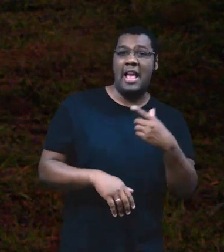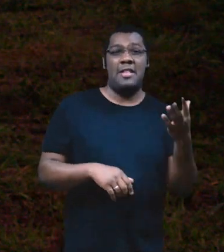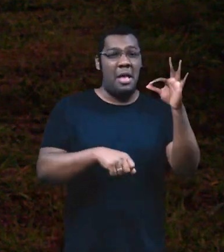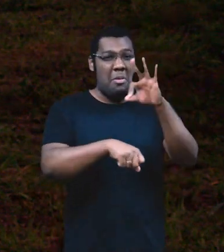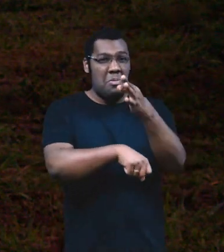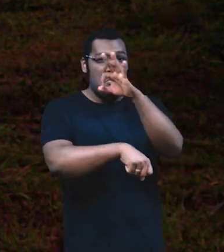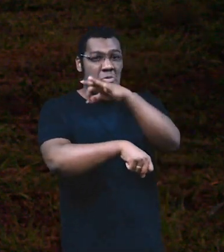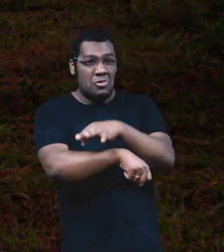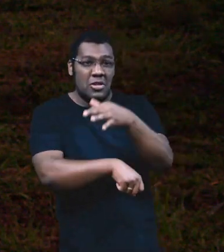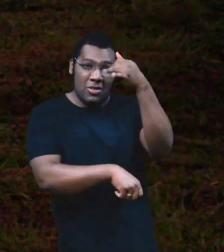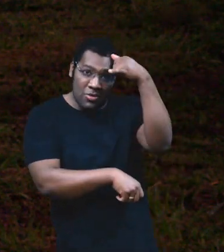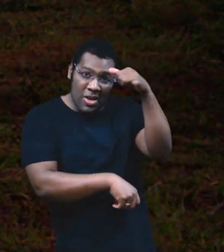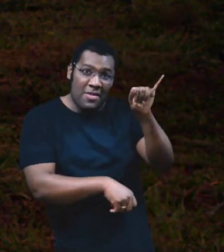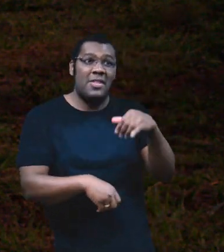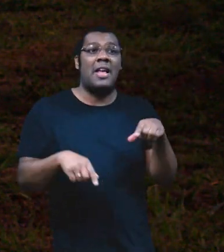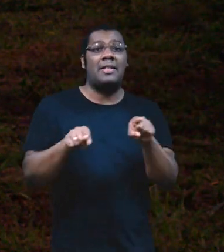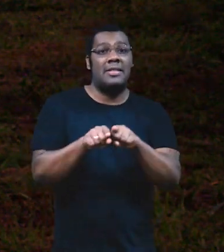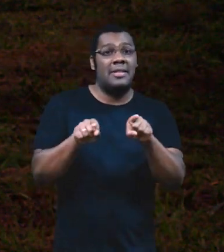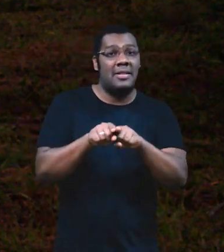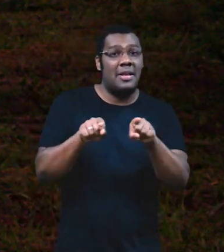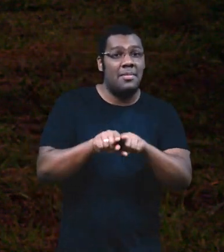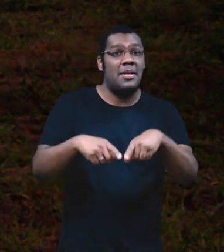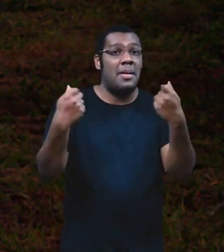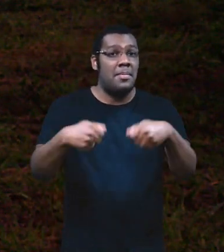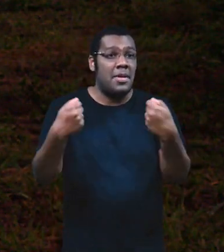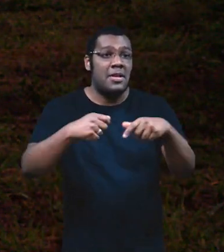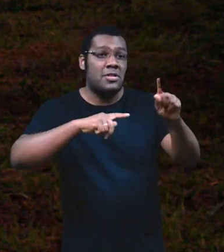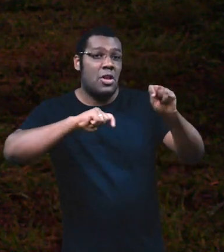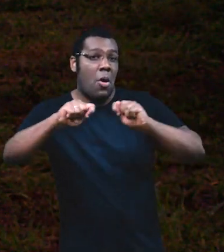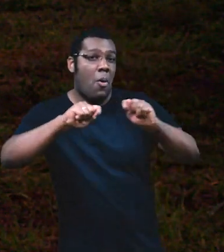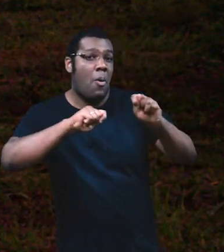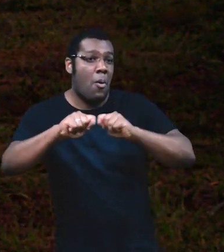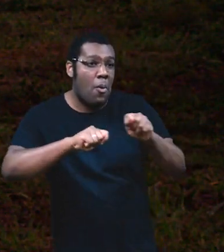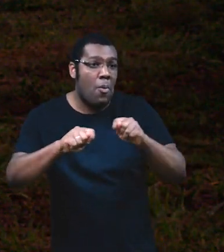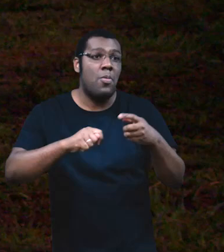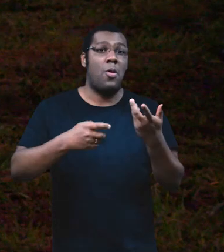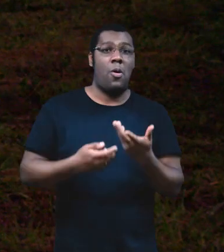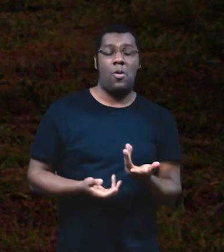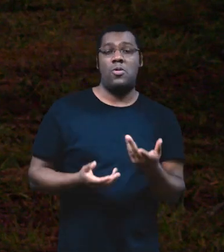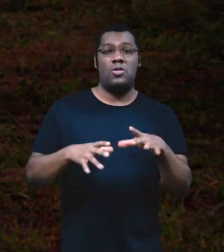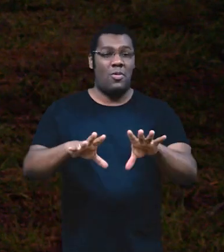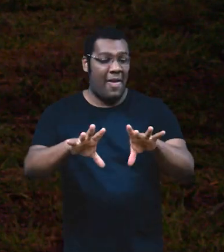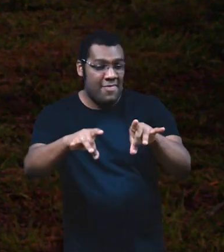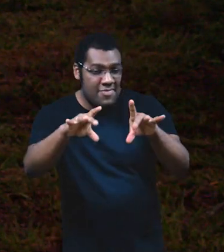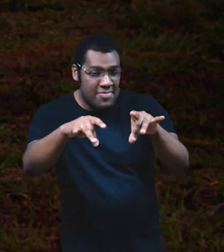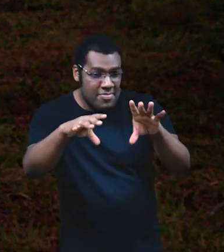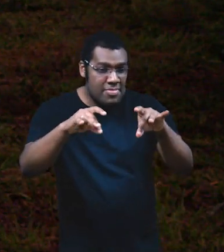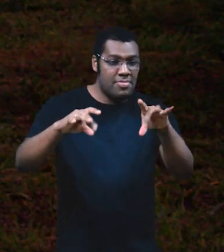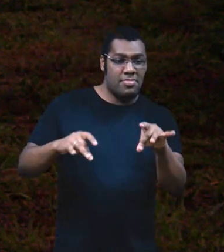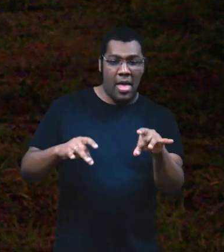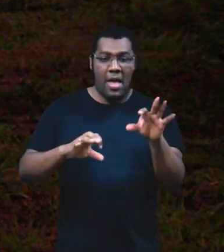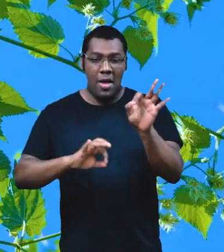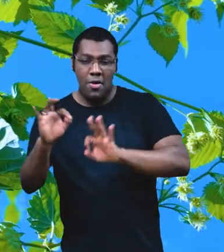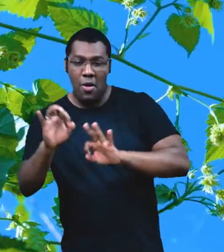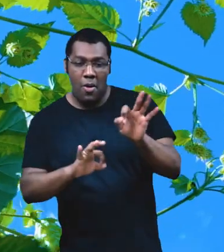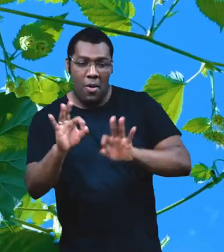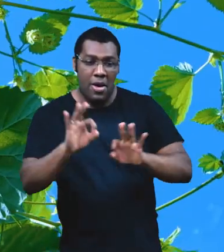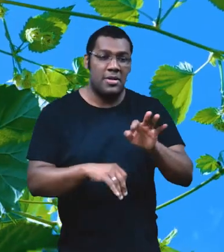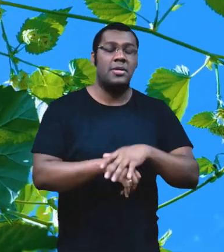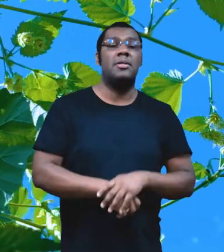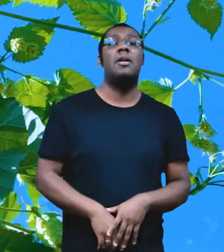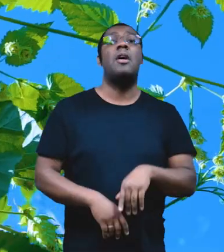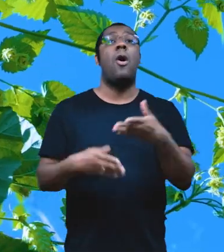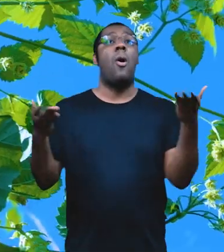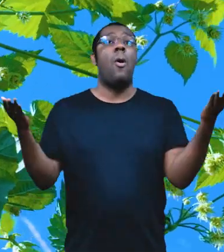produção orgânica, a gente tem um controle totalmente diferente, tem um preparo de solo diferente. Então a gente tem algumas dificuldades, mas acho que com o estudo que hoje